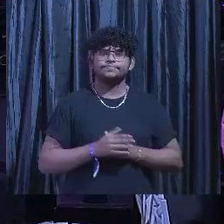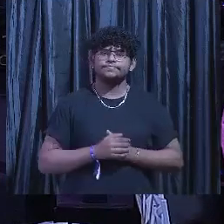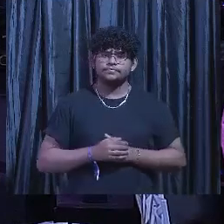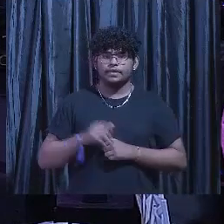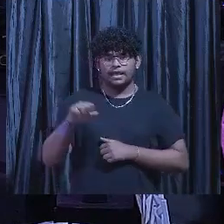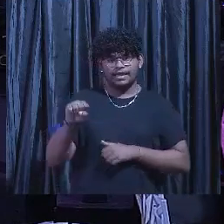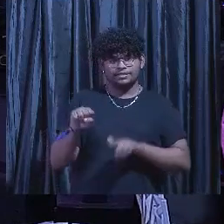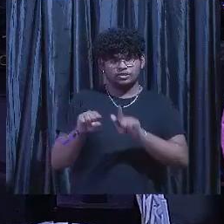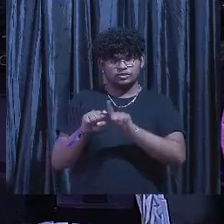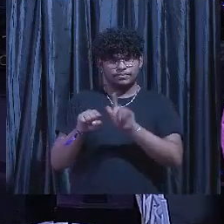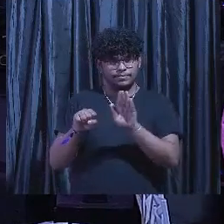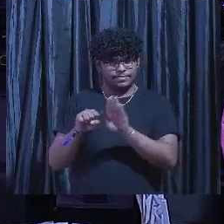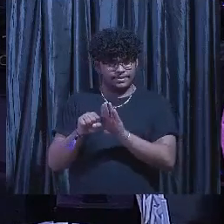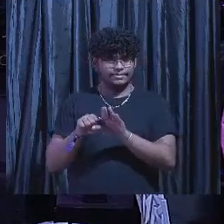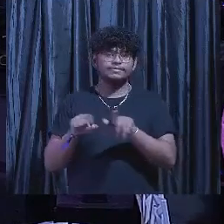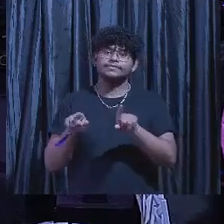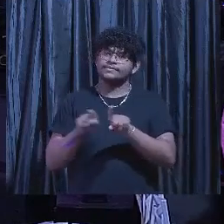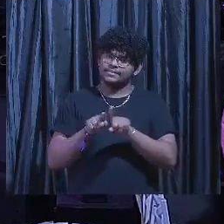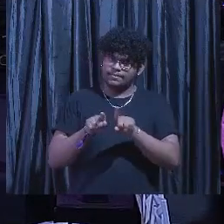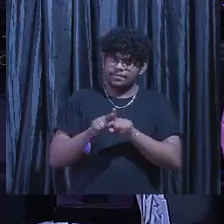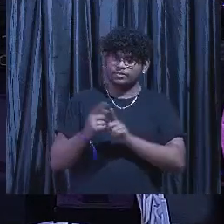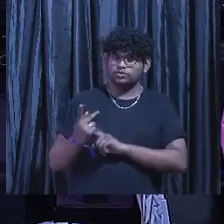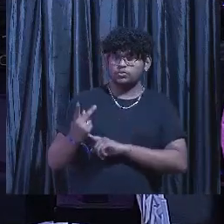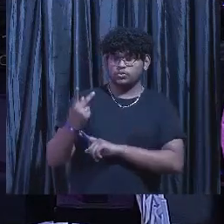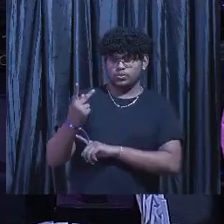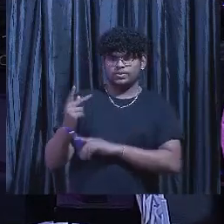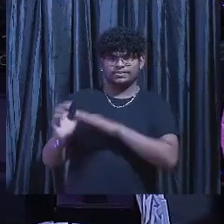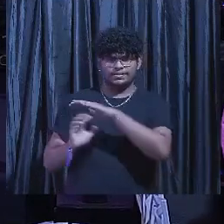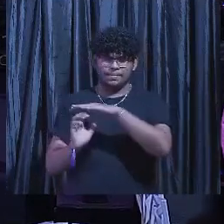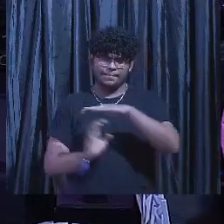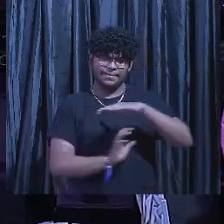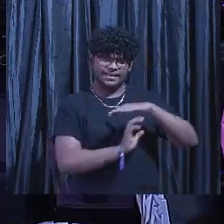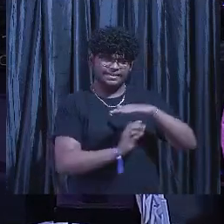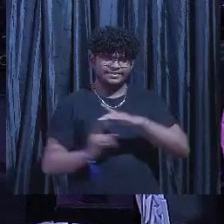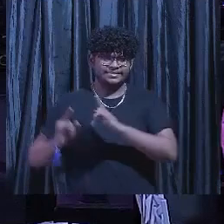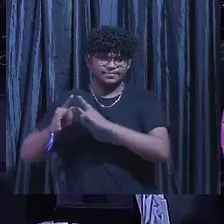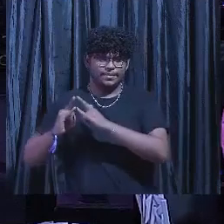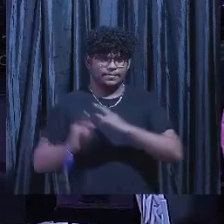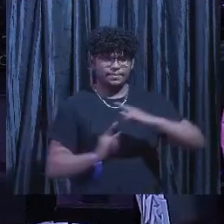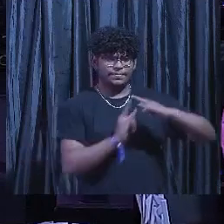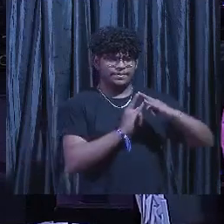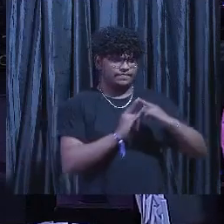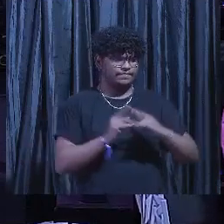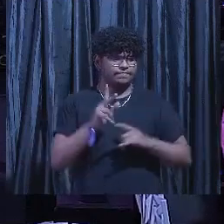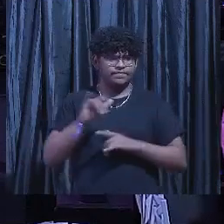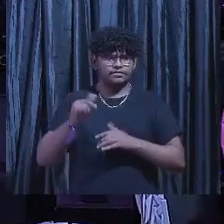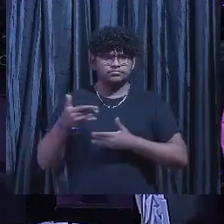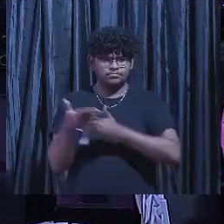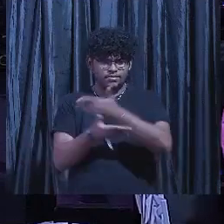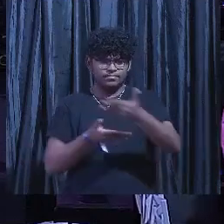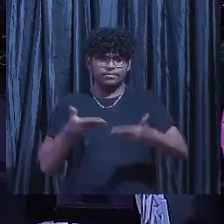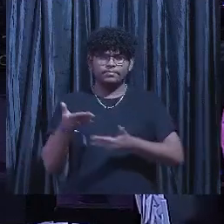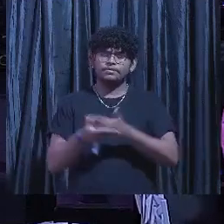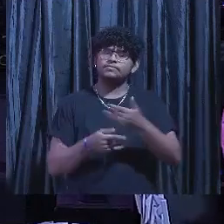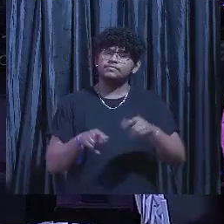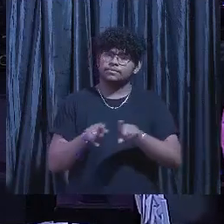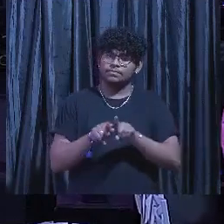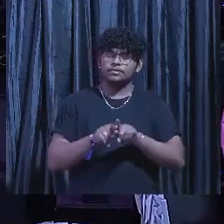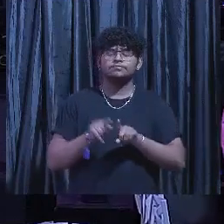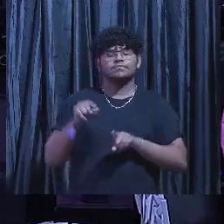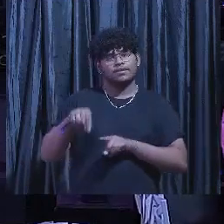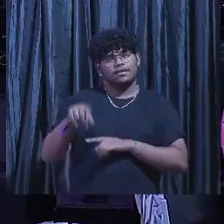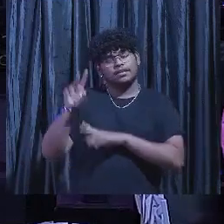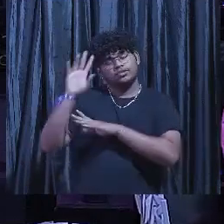Good, assim como as 2 organizações que vão conversar hoje aqui com a gente, elas semeiam o mesmo sonho,